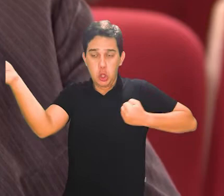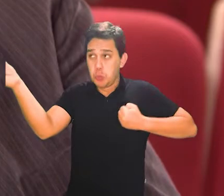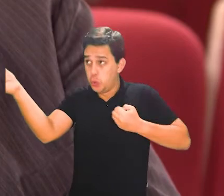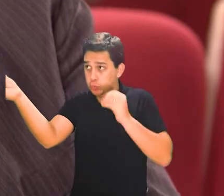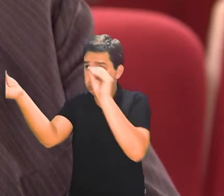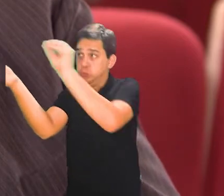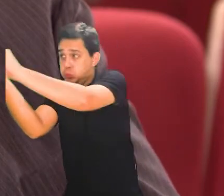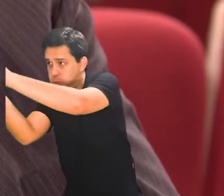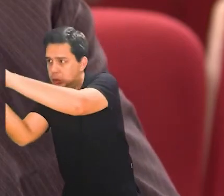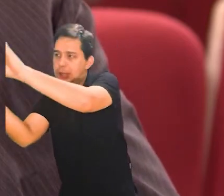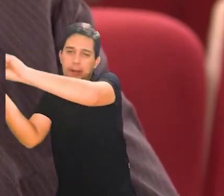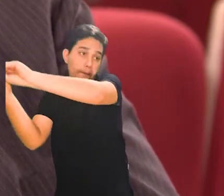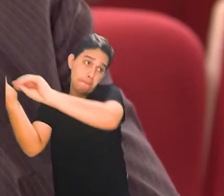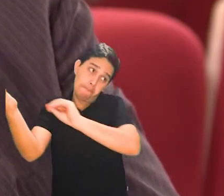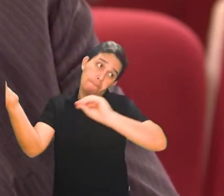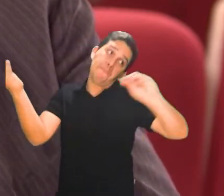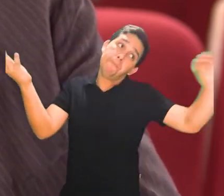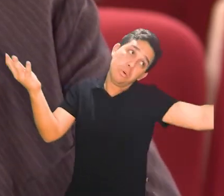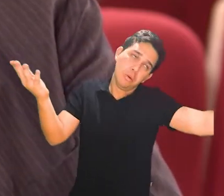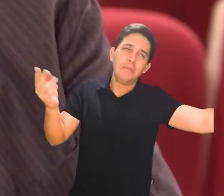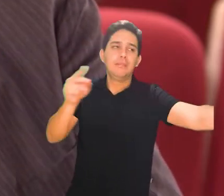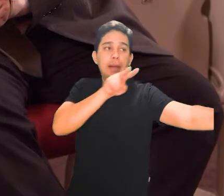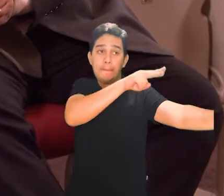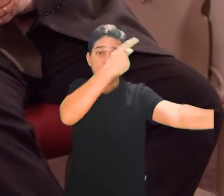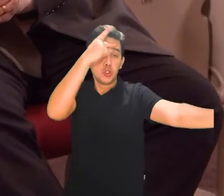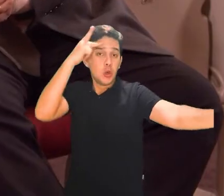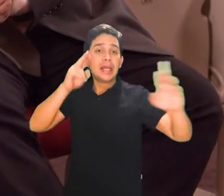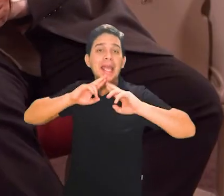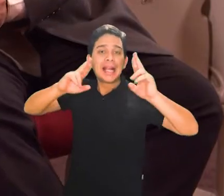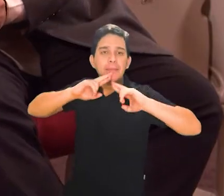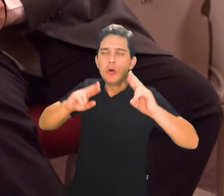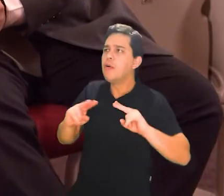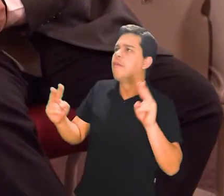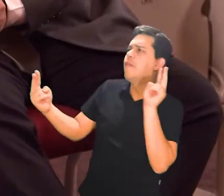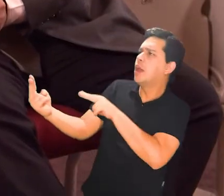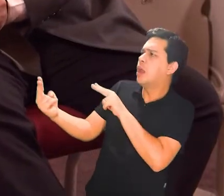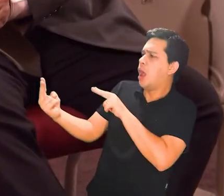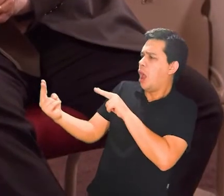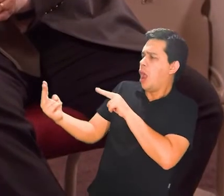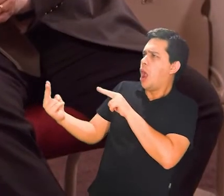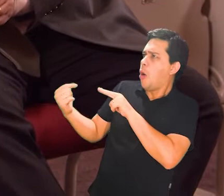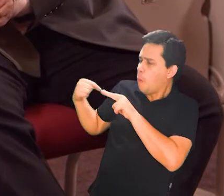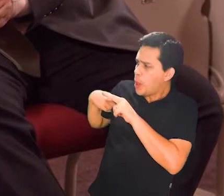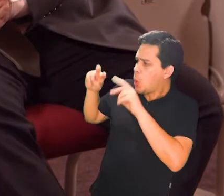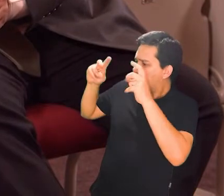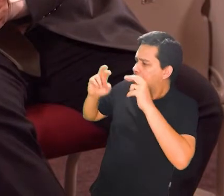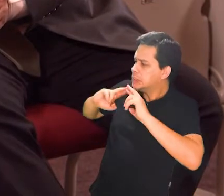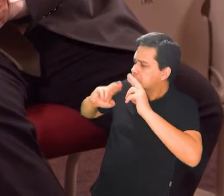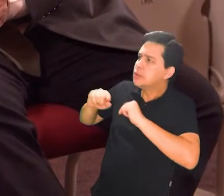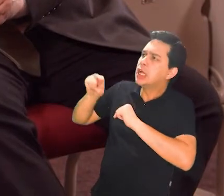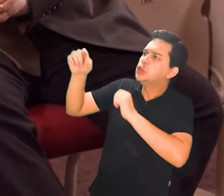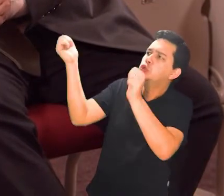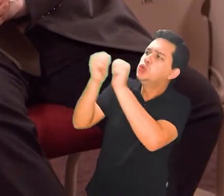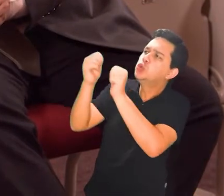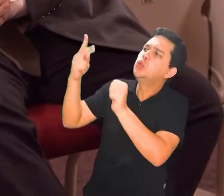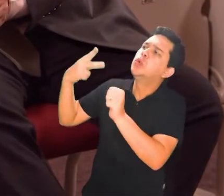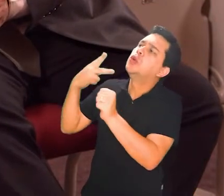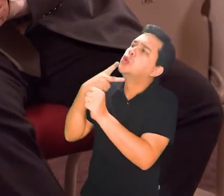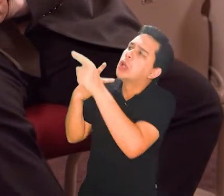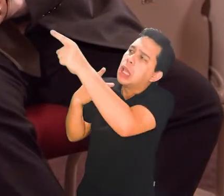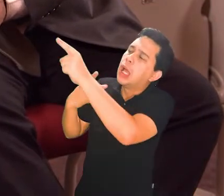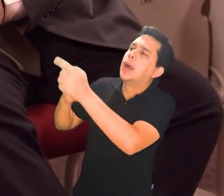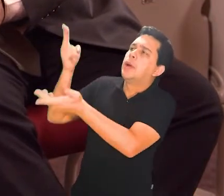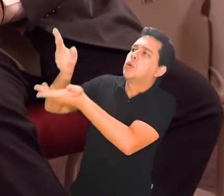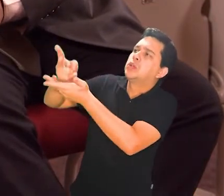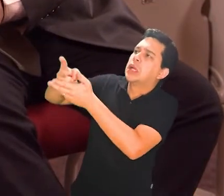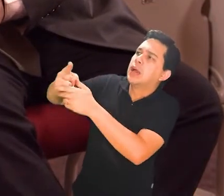vai chegar a uma etapa que ele vai ver o centro de apoio, o CAU, como muitas pessoas falam. E aí ele vai ver o número escrito em MPRJ. Ao